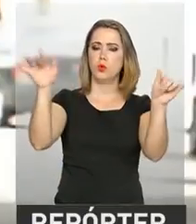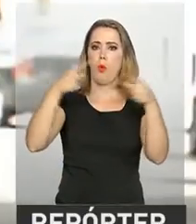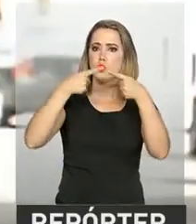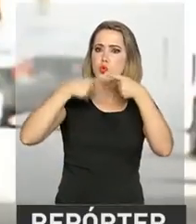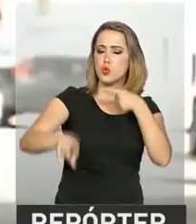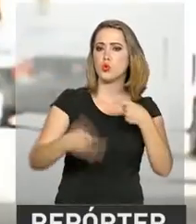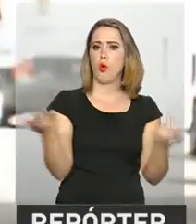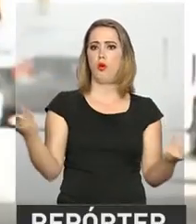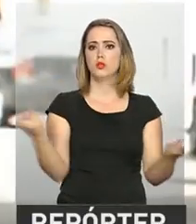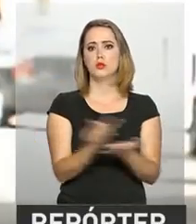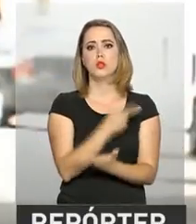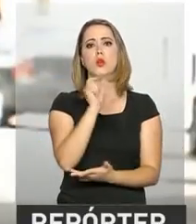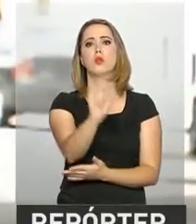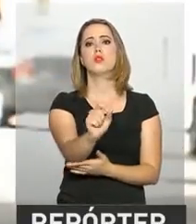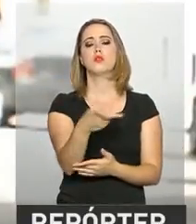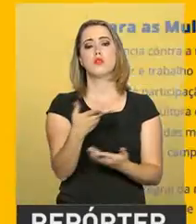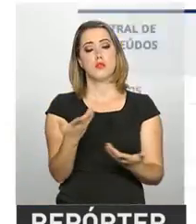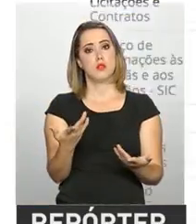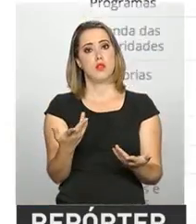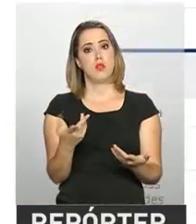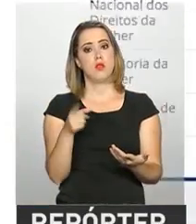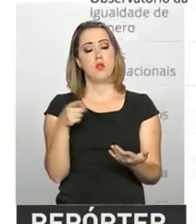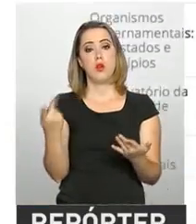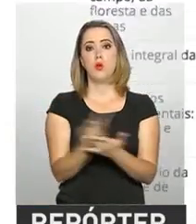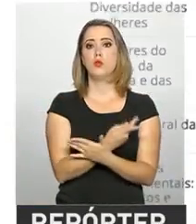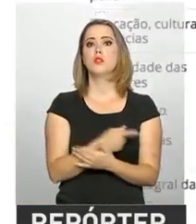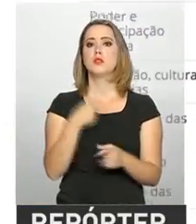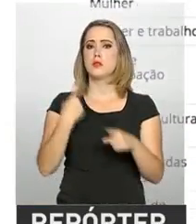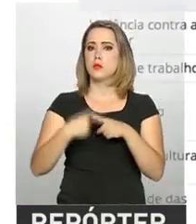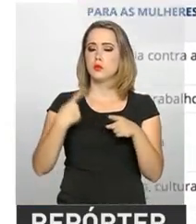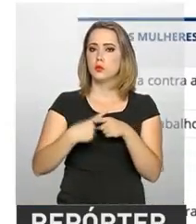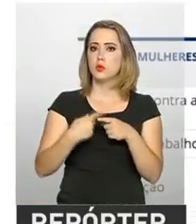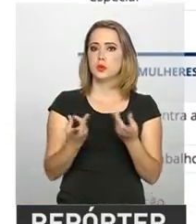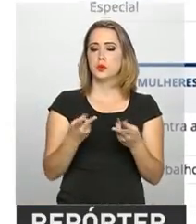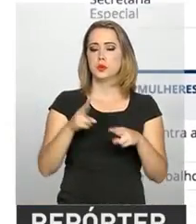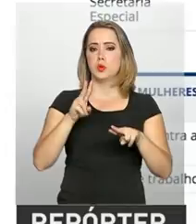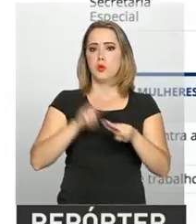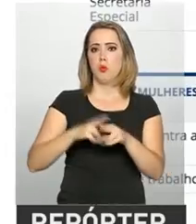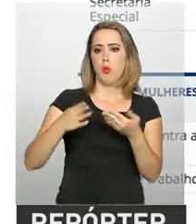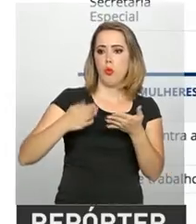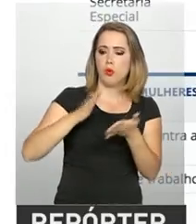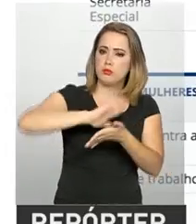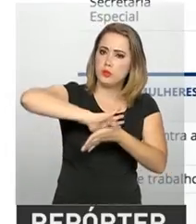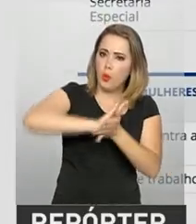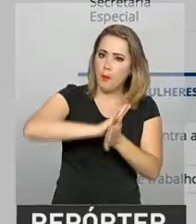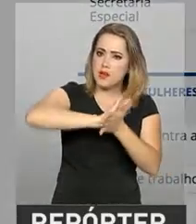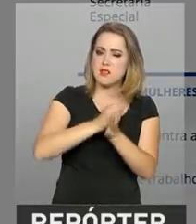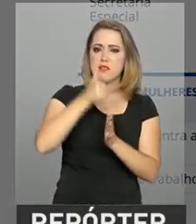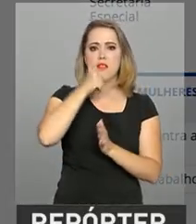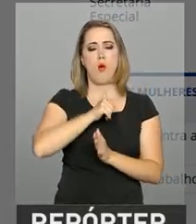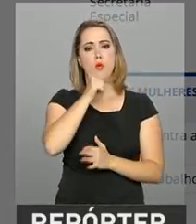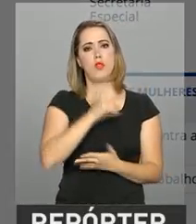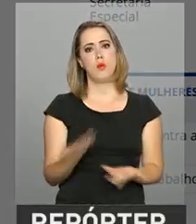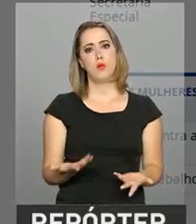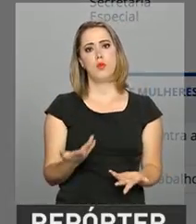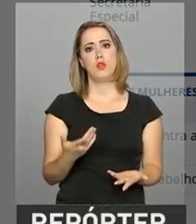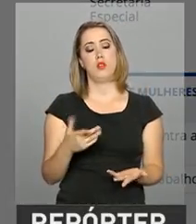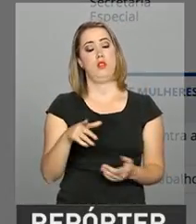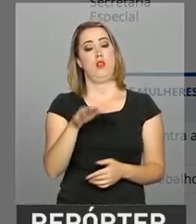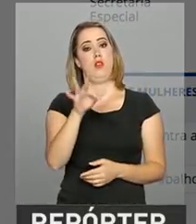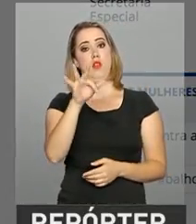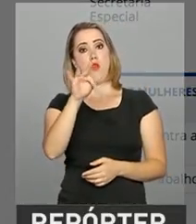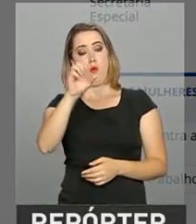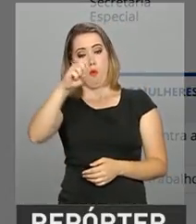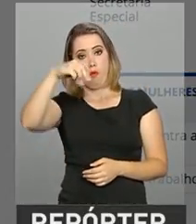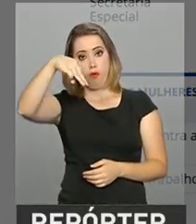em que afirma que o crime foi motivado pelo machismo e pela misoginia segundo a secretaria o feminicídio é